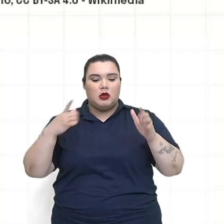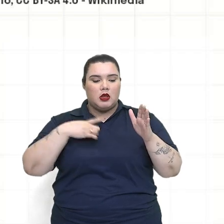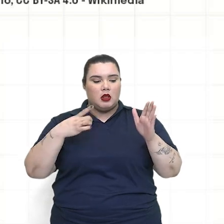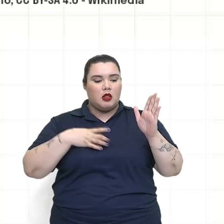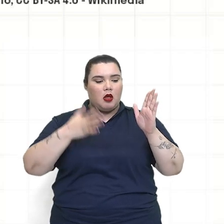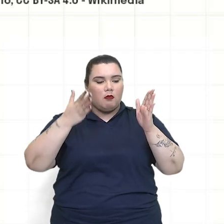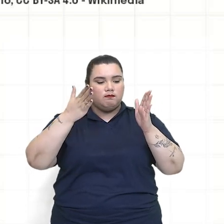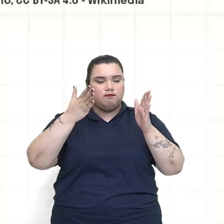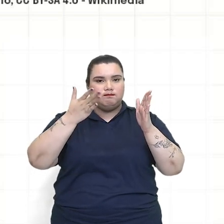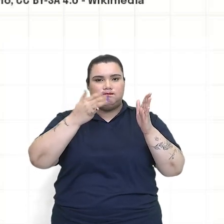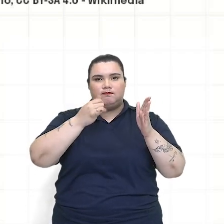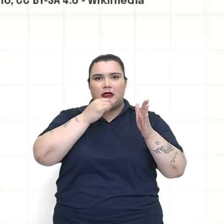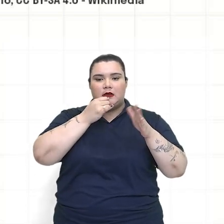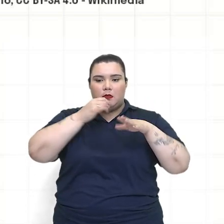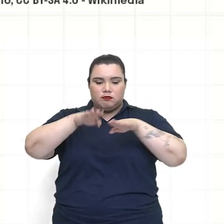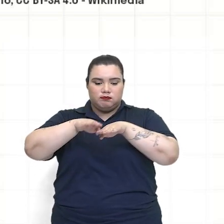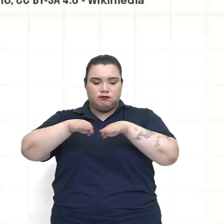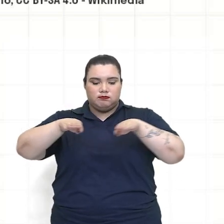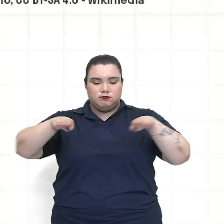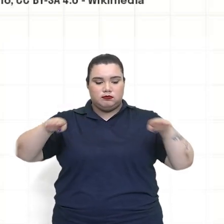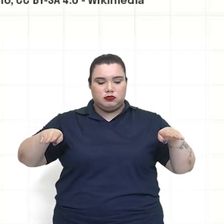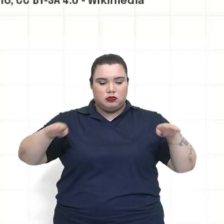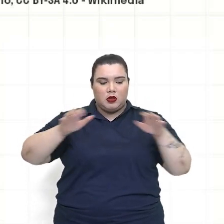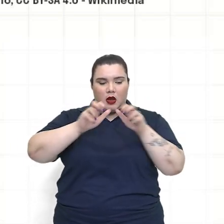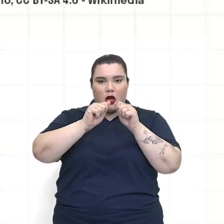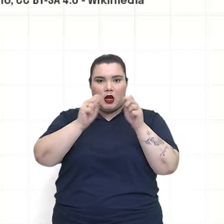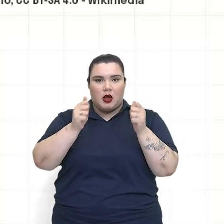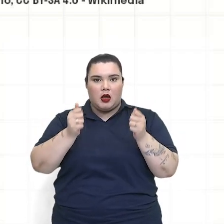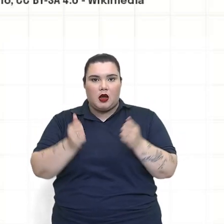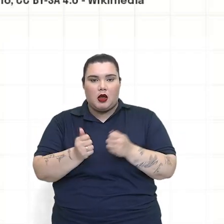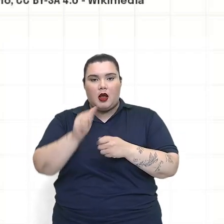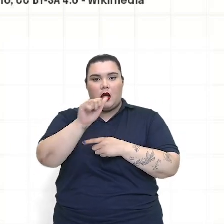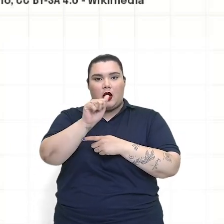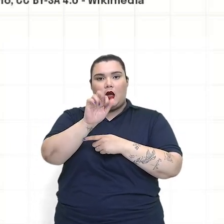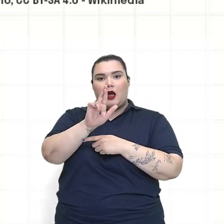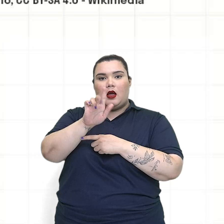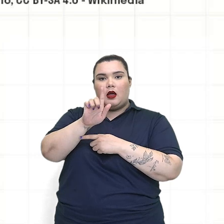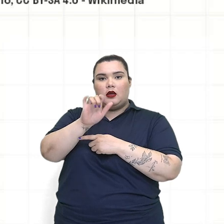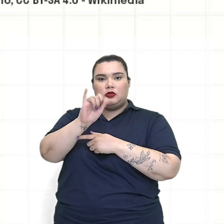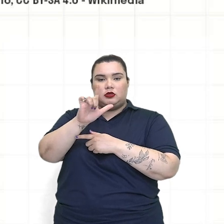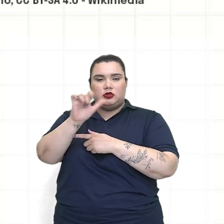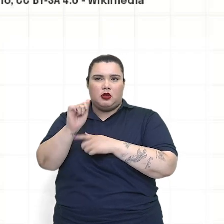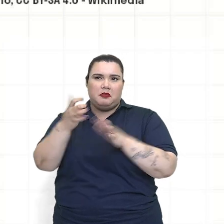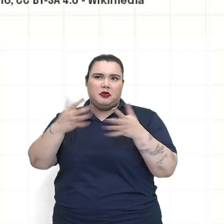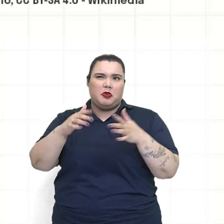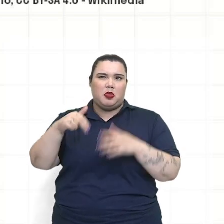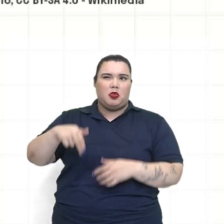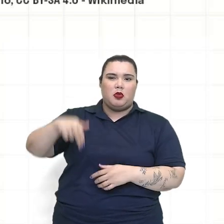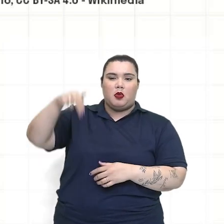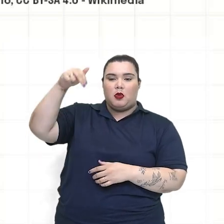tábuas de argila, né, provavelmente lá mais para o norte da